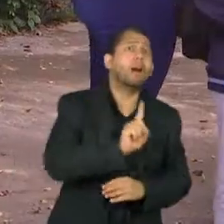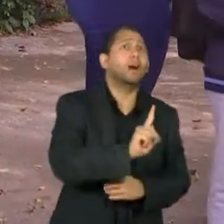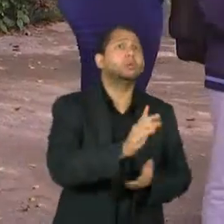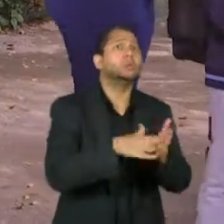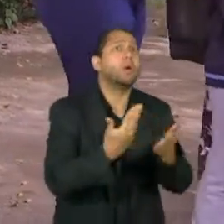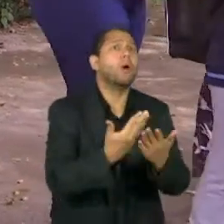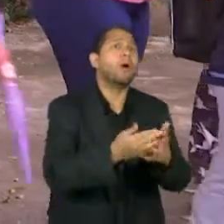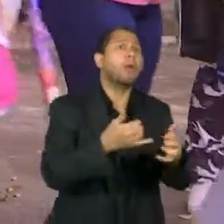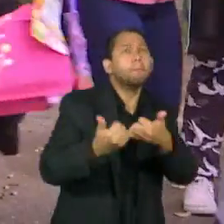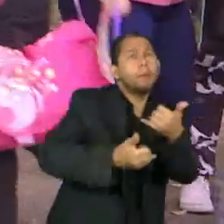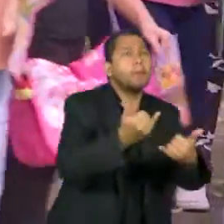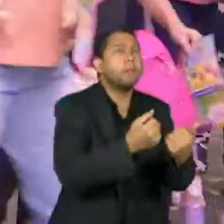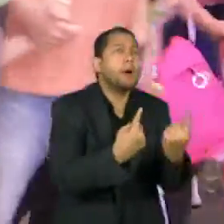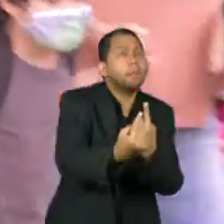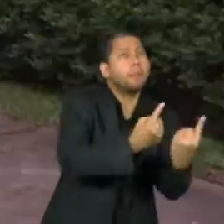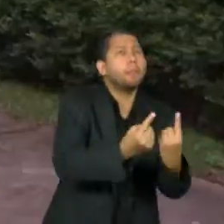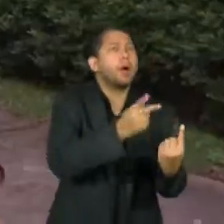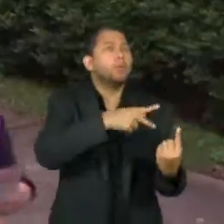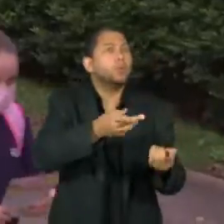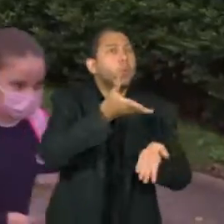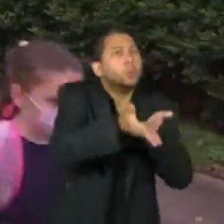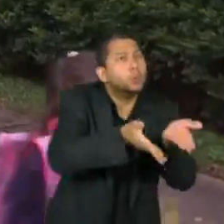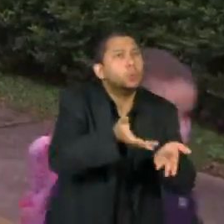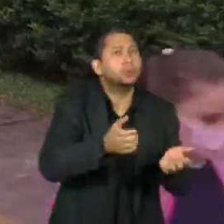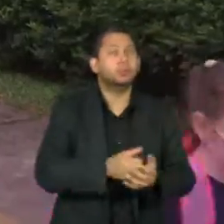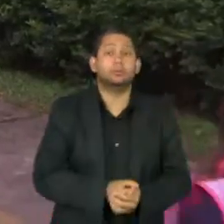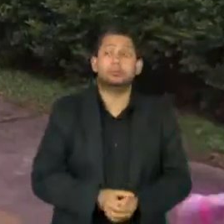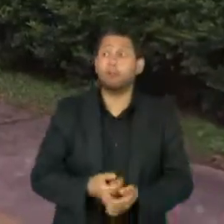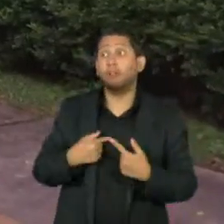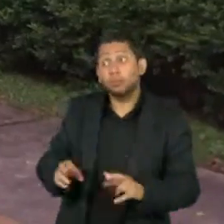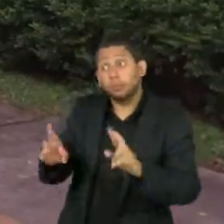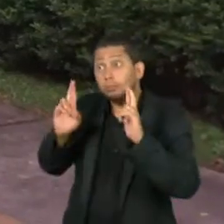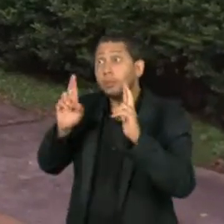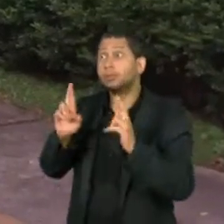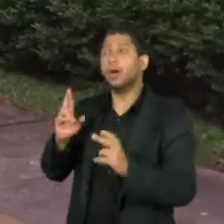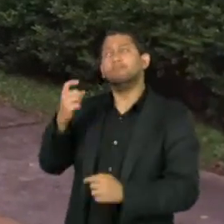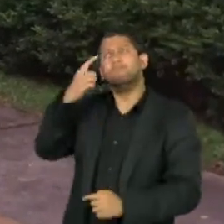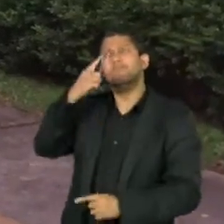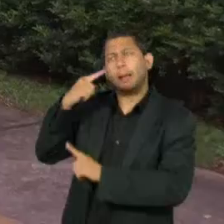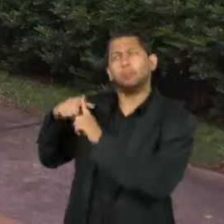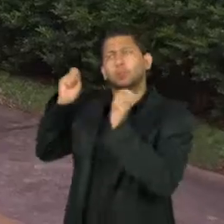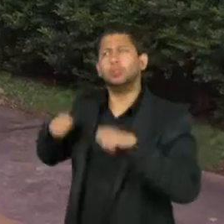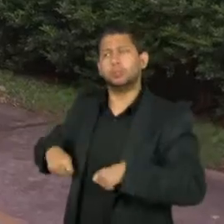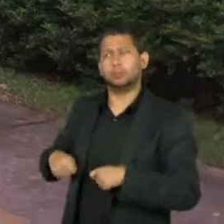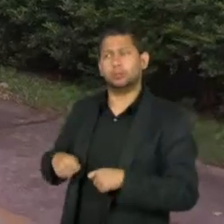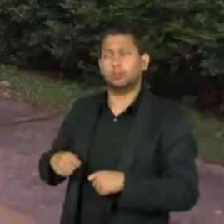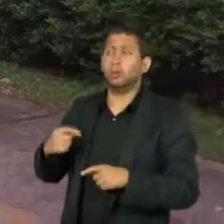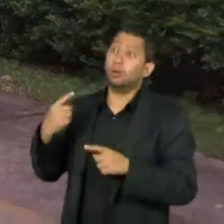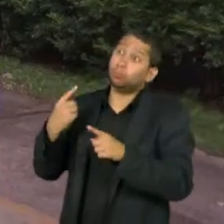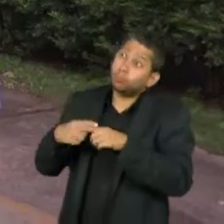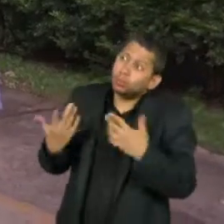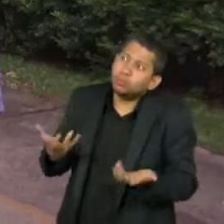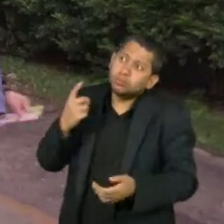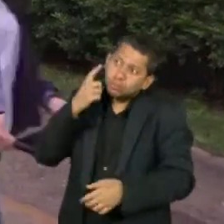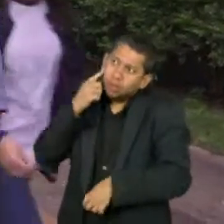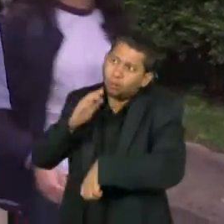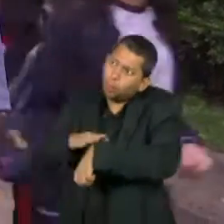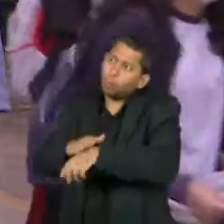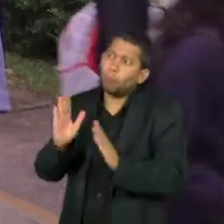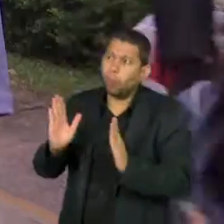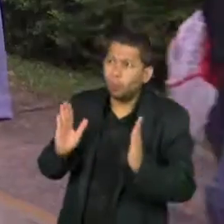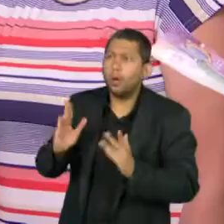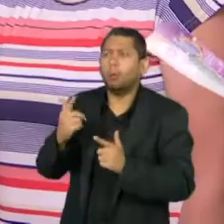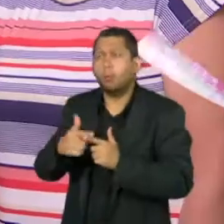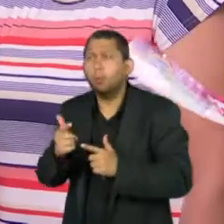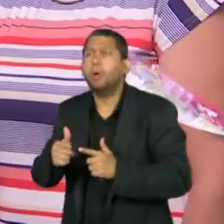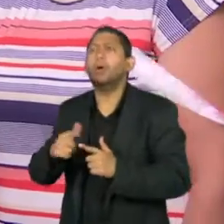outras crianças, com a professora. A expectativa está bem positiva, sim, apesar do momento que nós estamos vivendo,